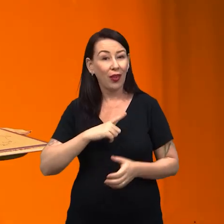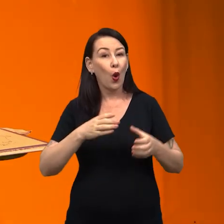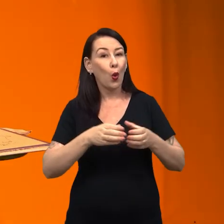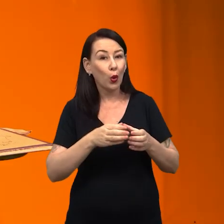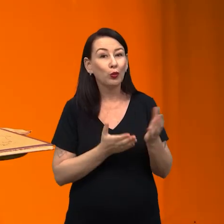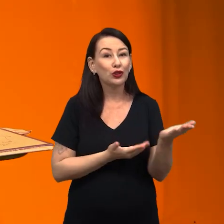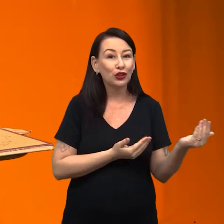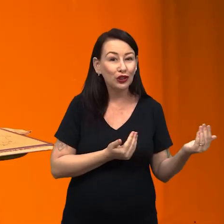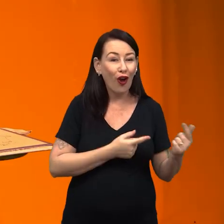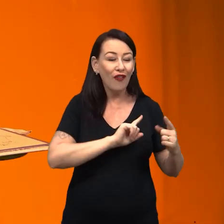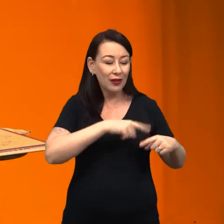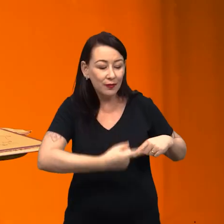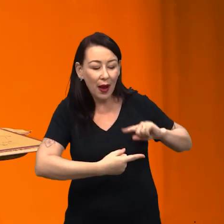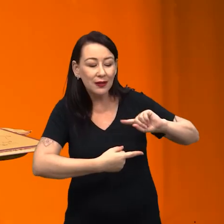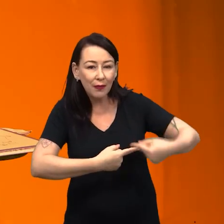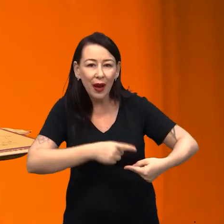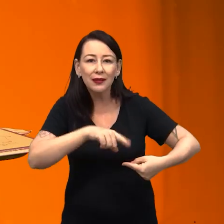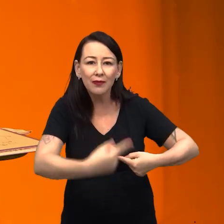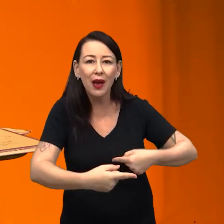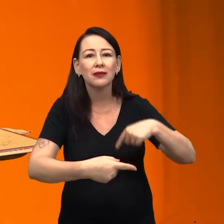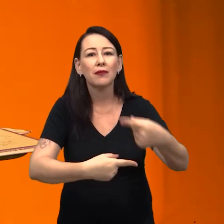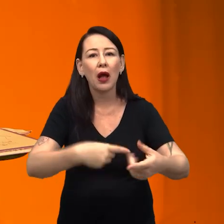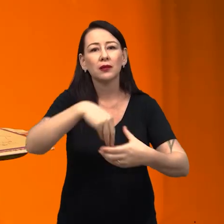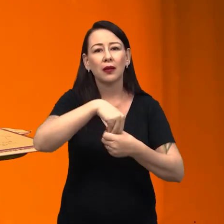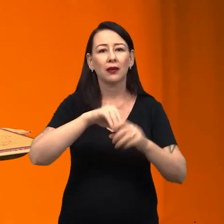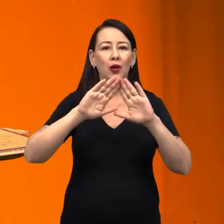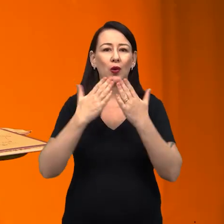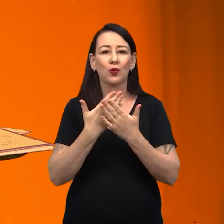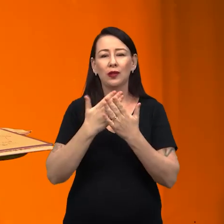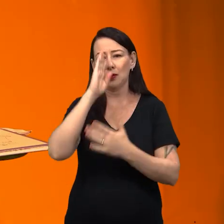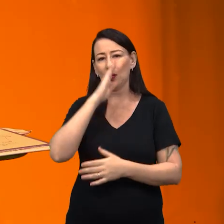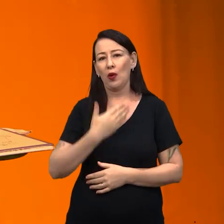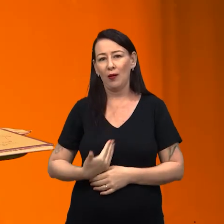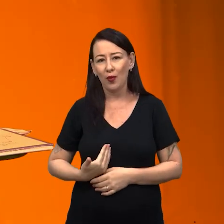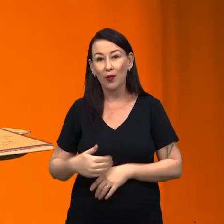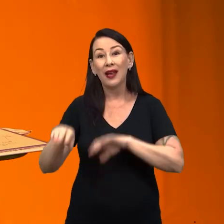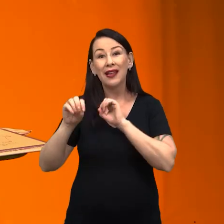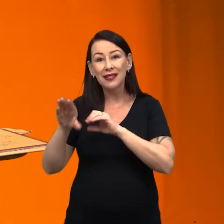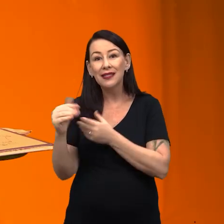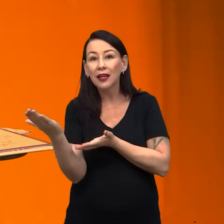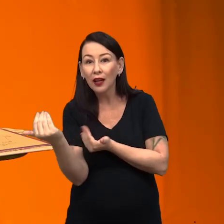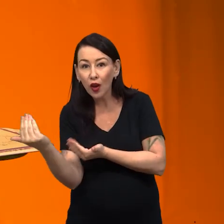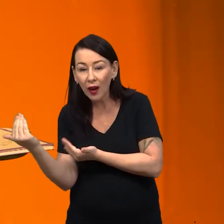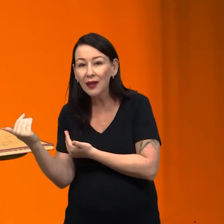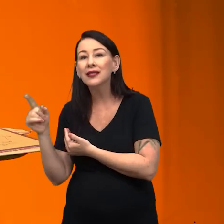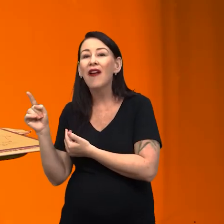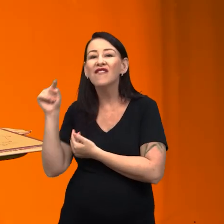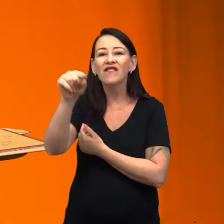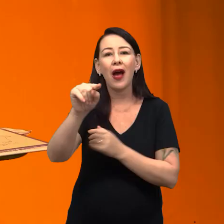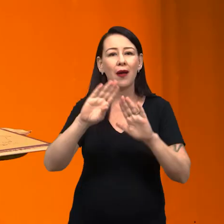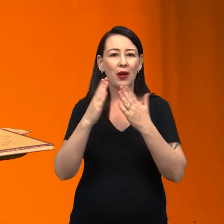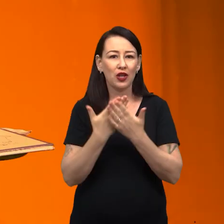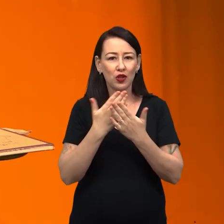multiplica isso dentro das escolas públicas. A gente forma adolescentes e jovens que vão brincar nas escolas públicas